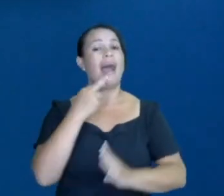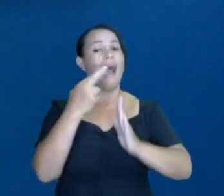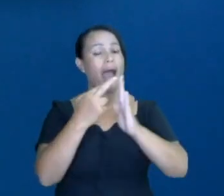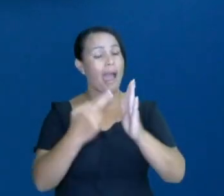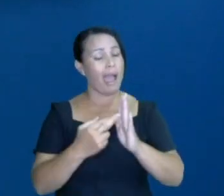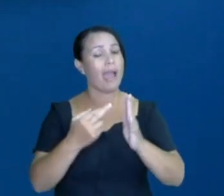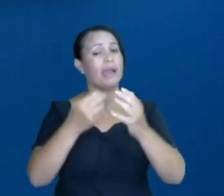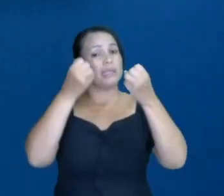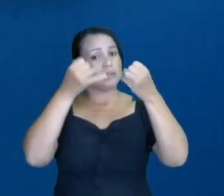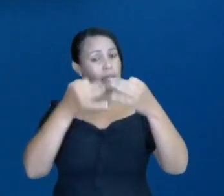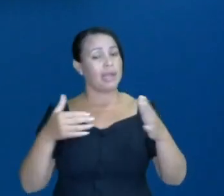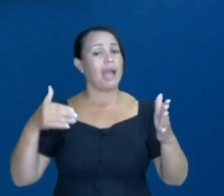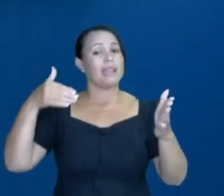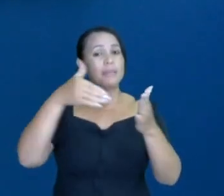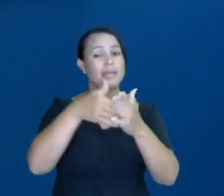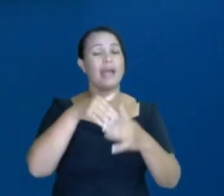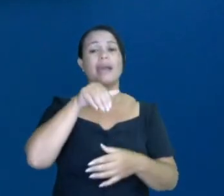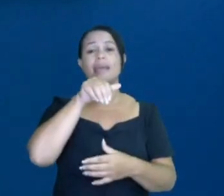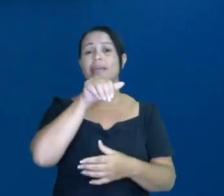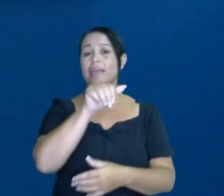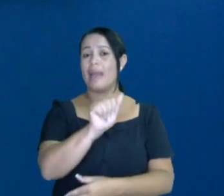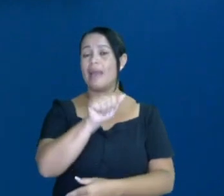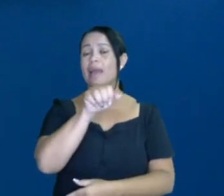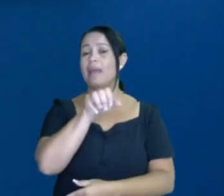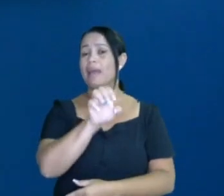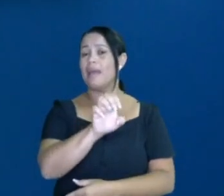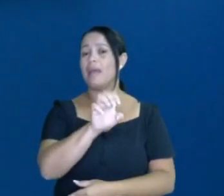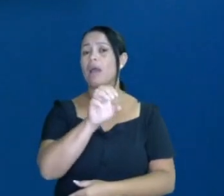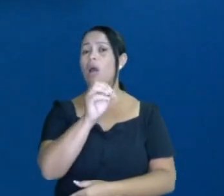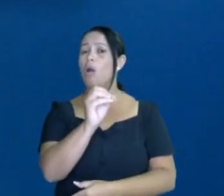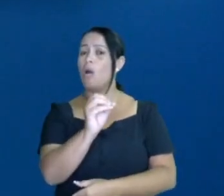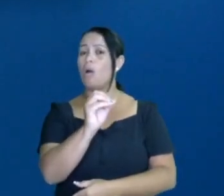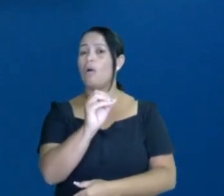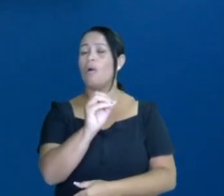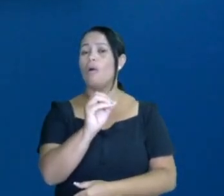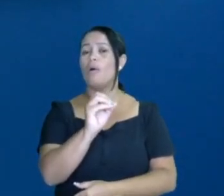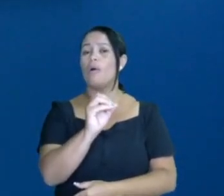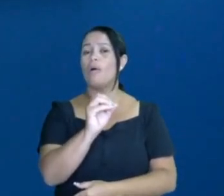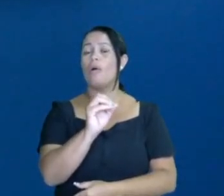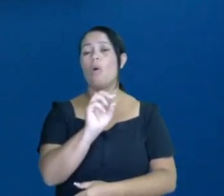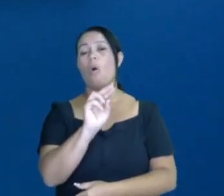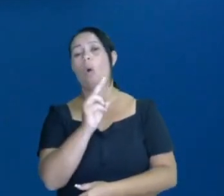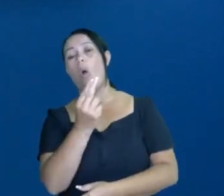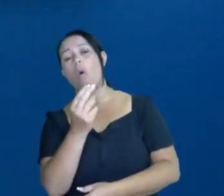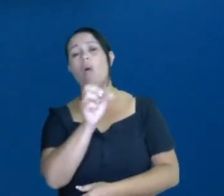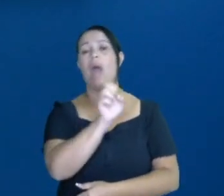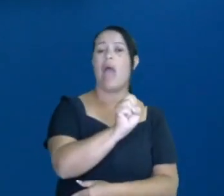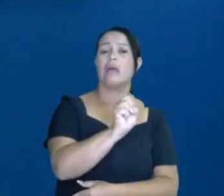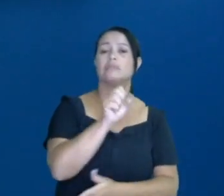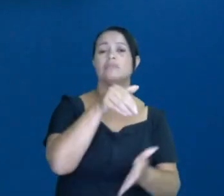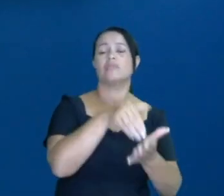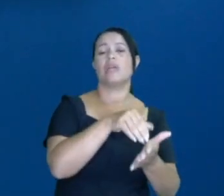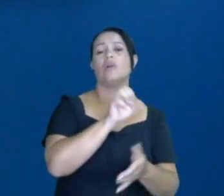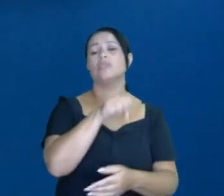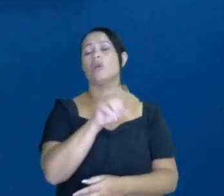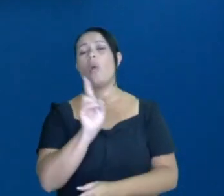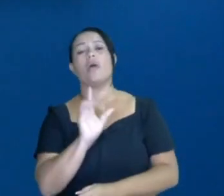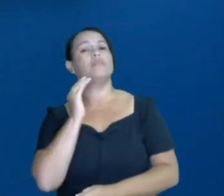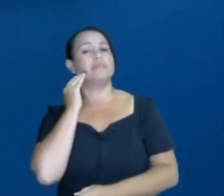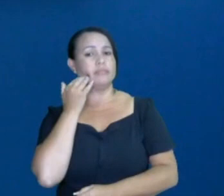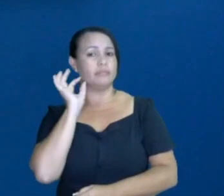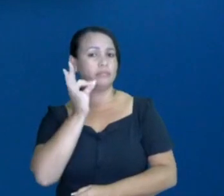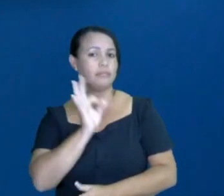regra é clara. Terminados em A, E ou O, acrescidos ou não de S no final.